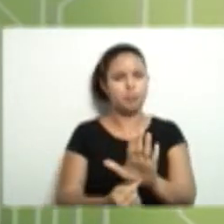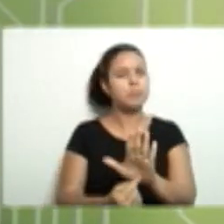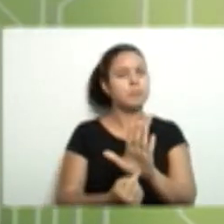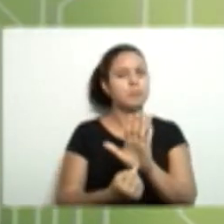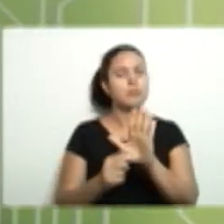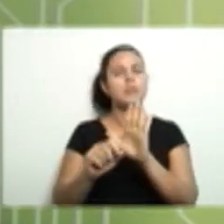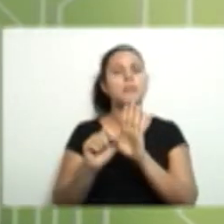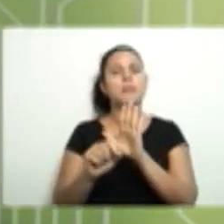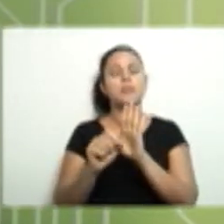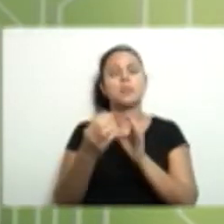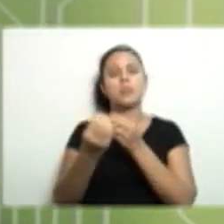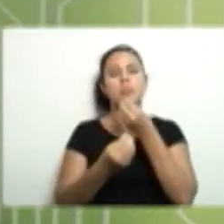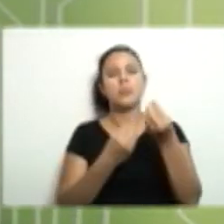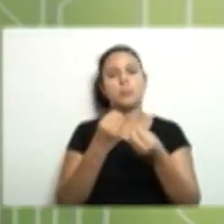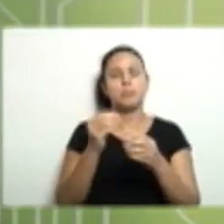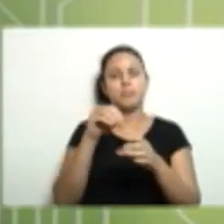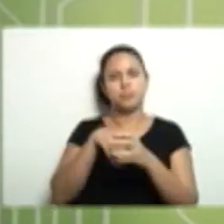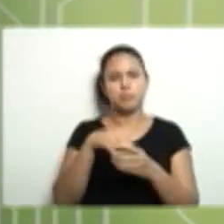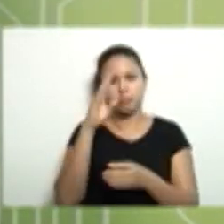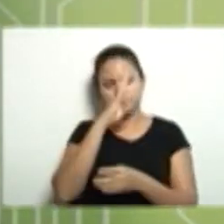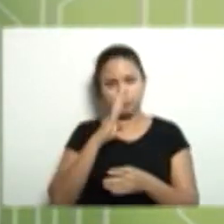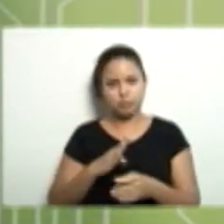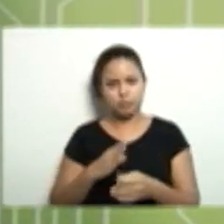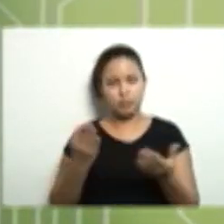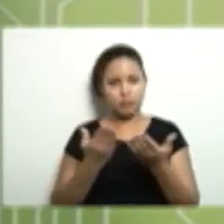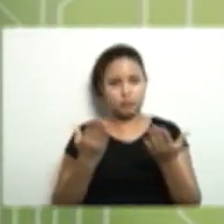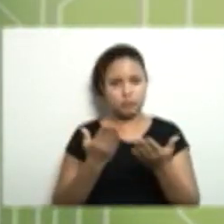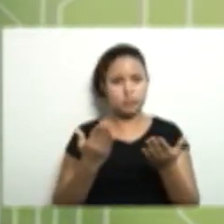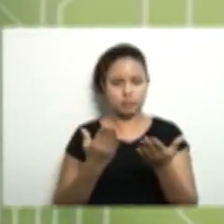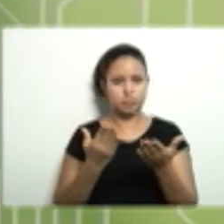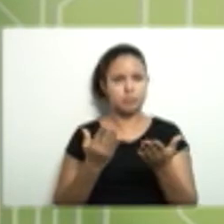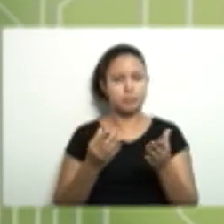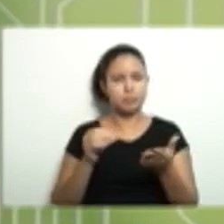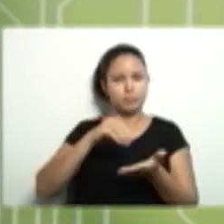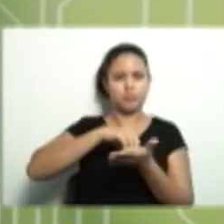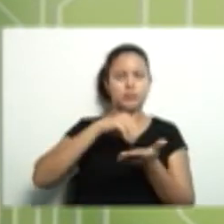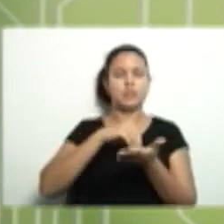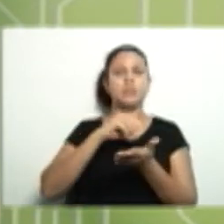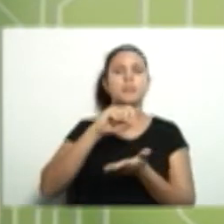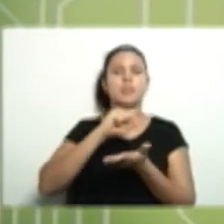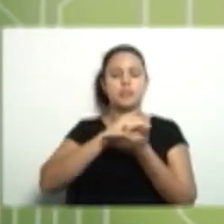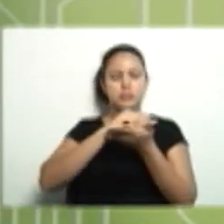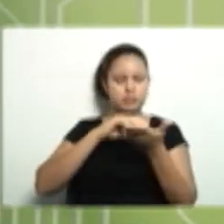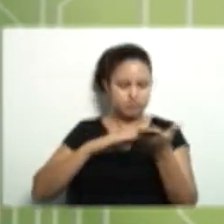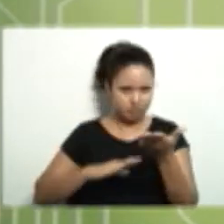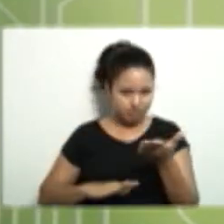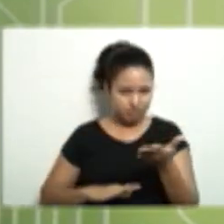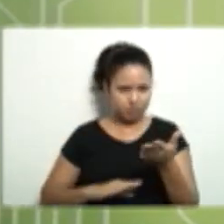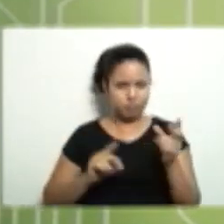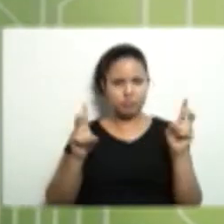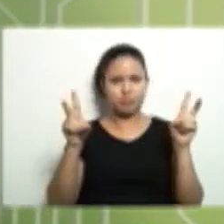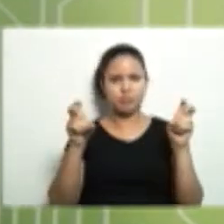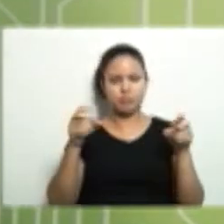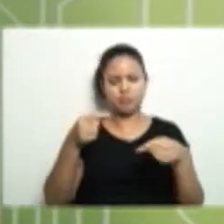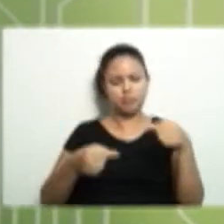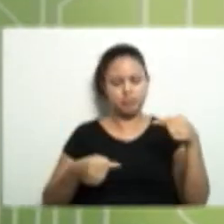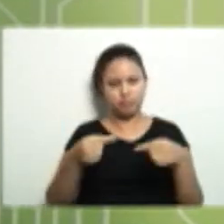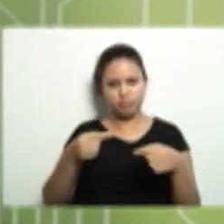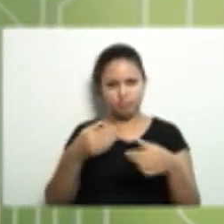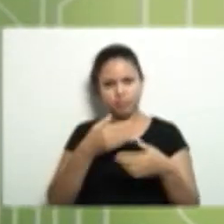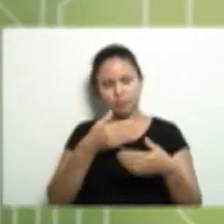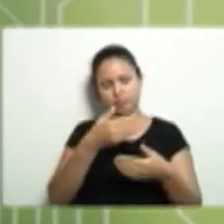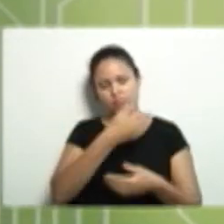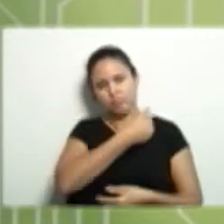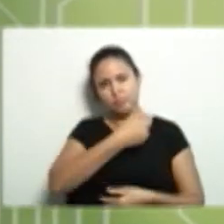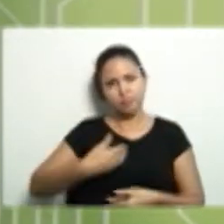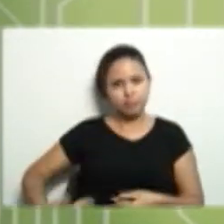de desenvolvimento humano e nós ficamos aqui para fazer a nossa atividade de sala, que tem como tema políticas públicas.